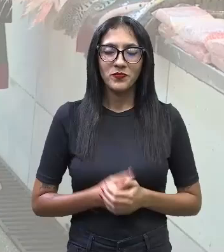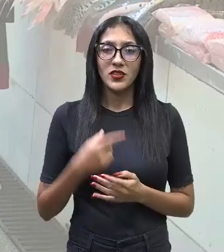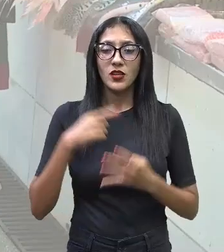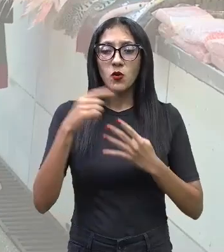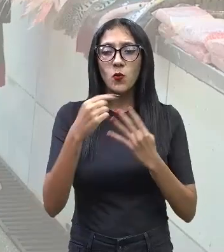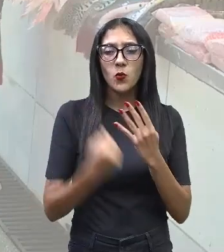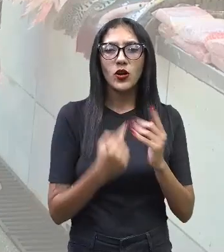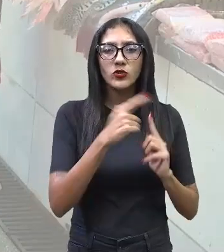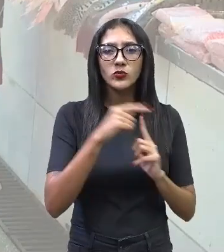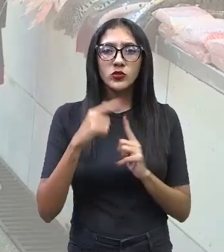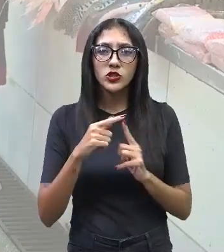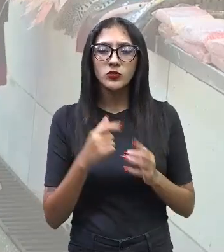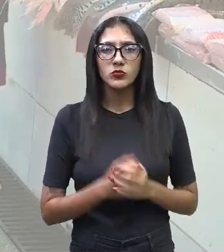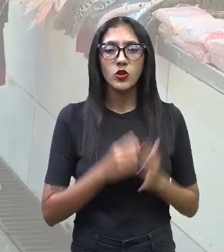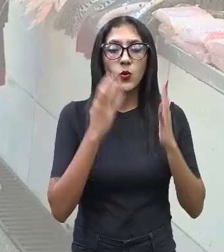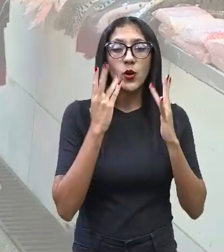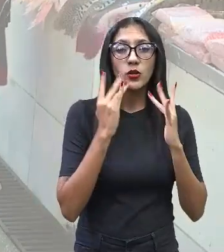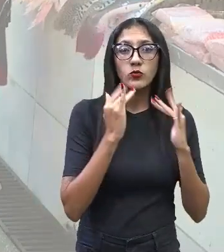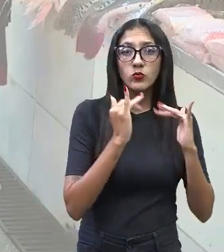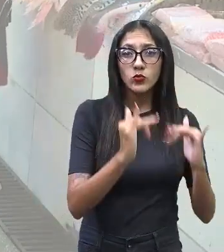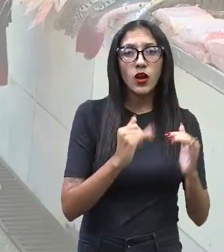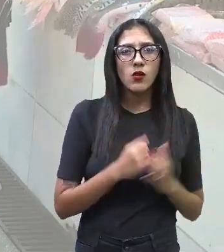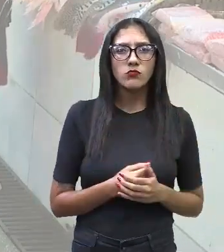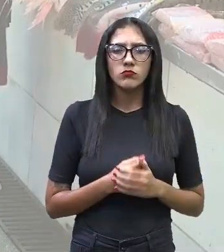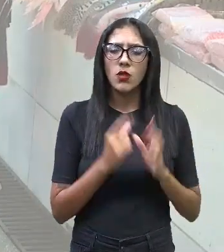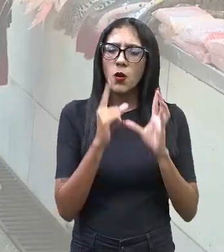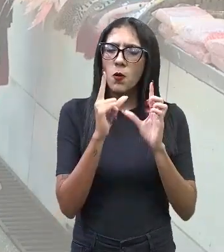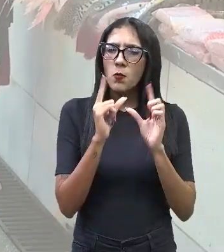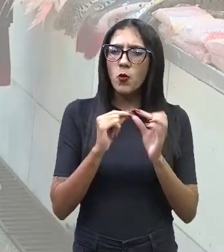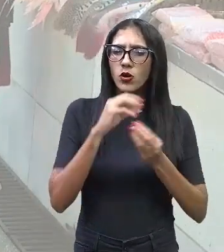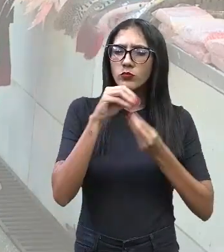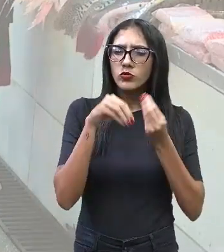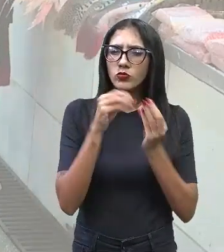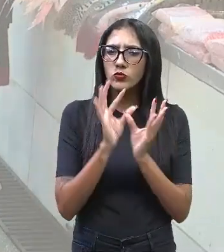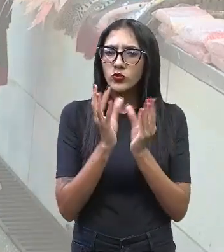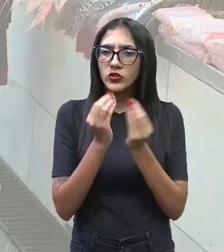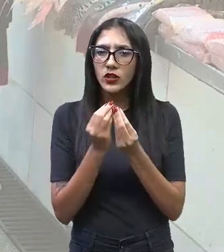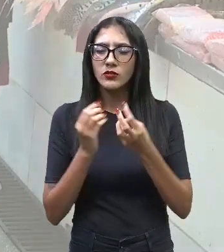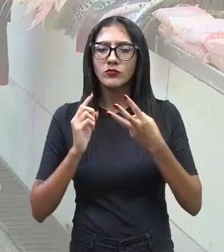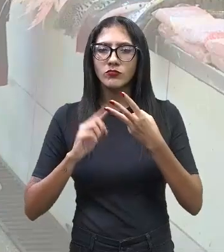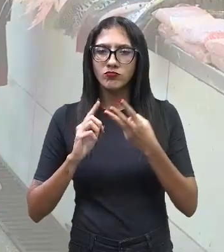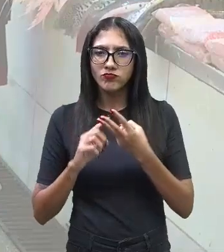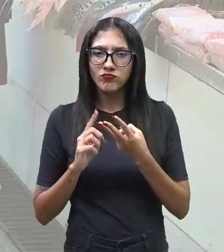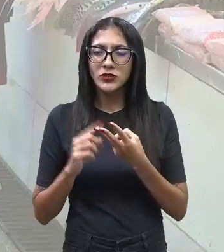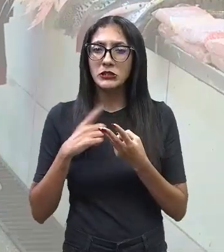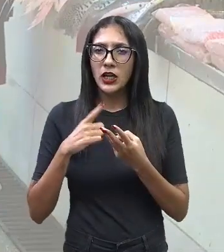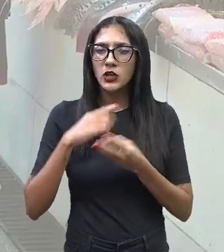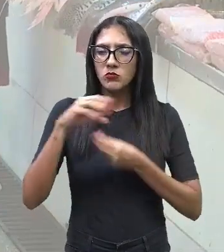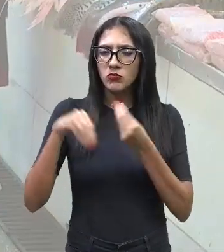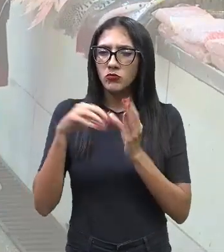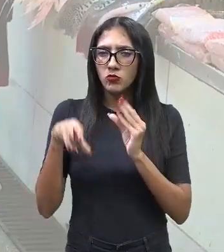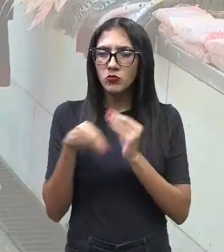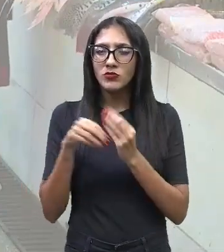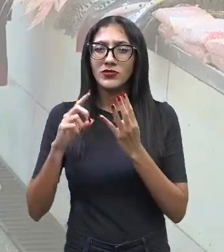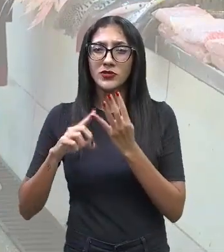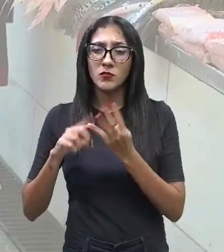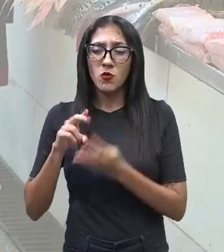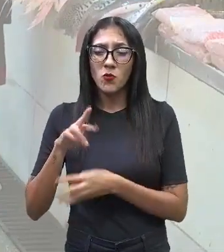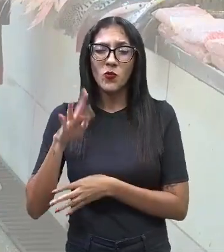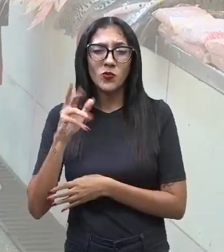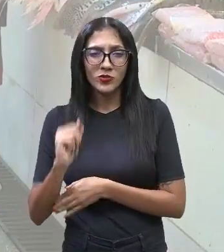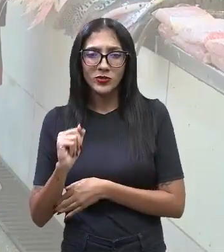alimentos: alimentos in natura, alimentos minimamente processados, alimentos processados e os alimentos